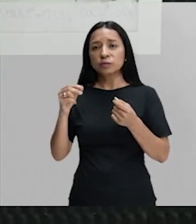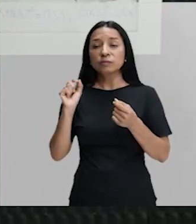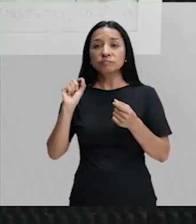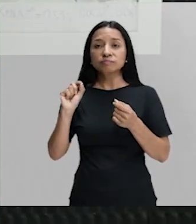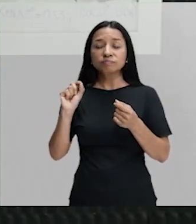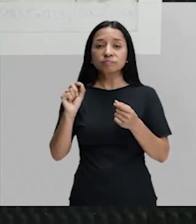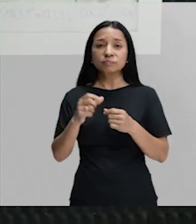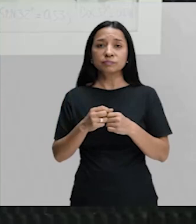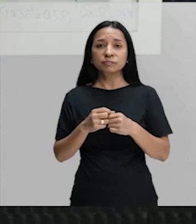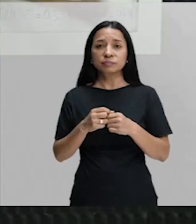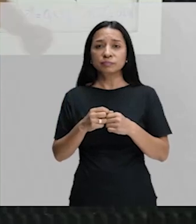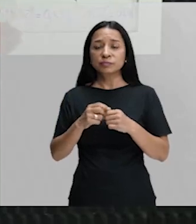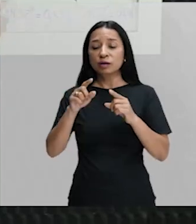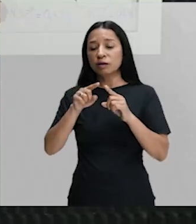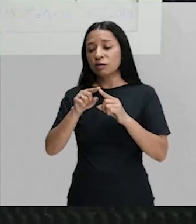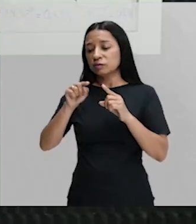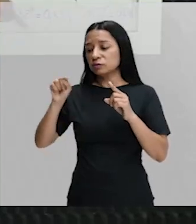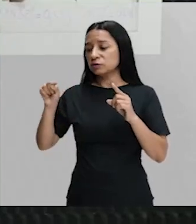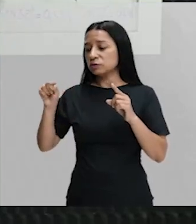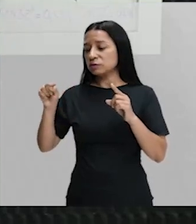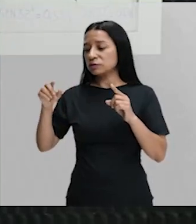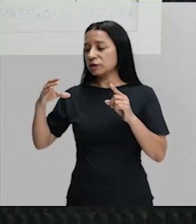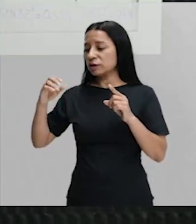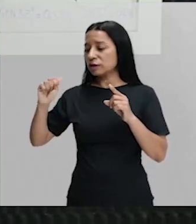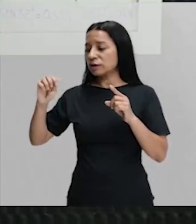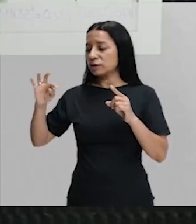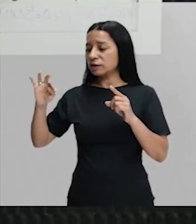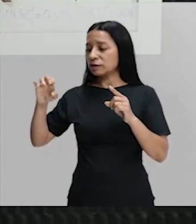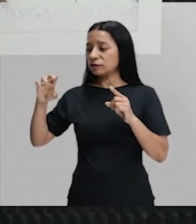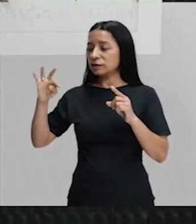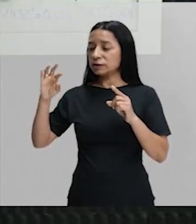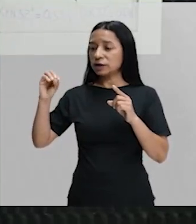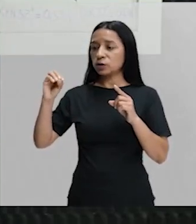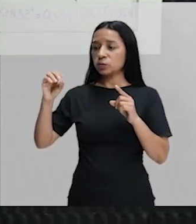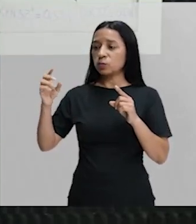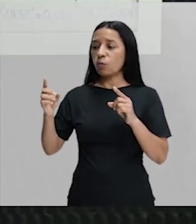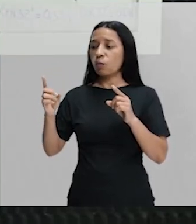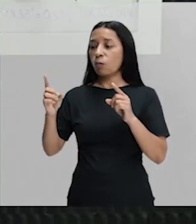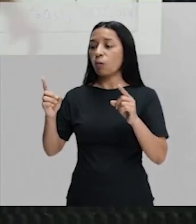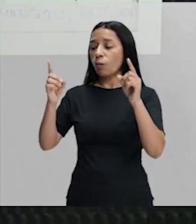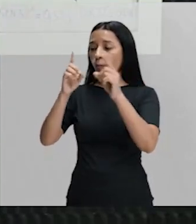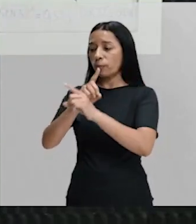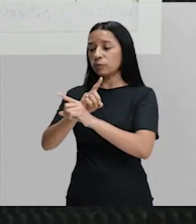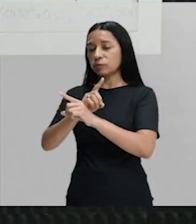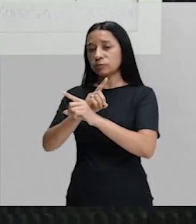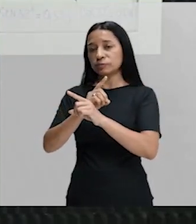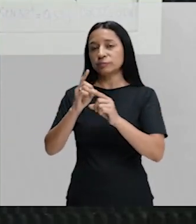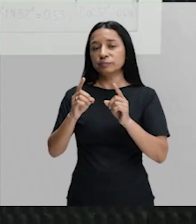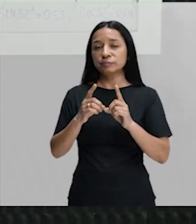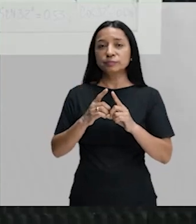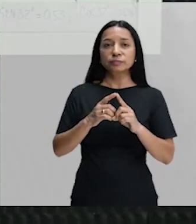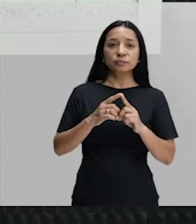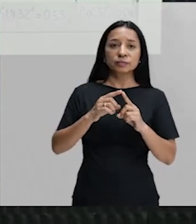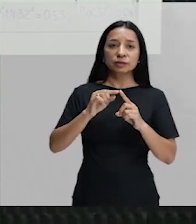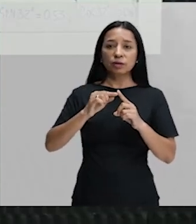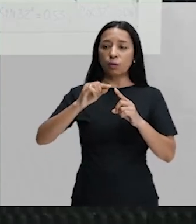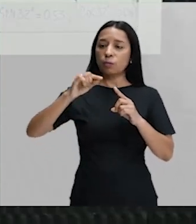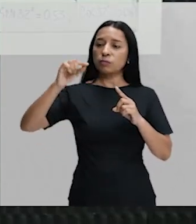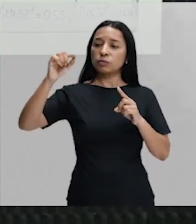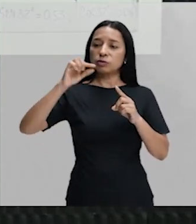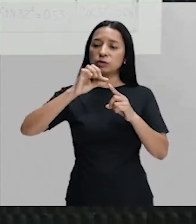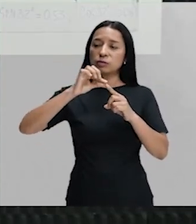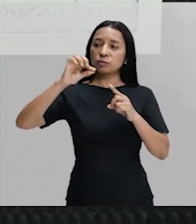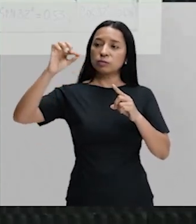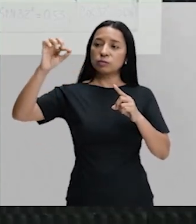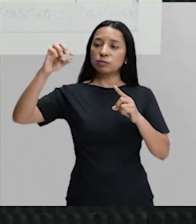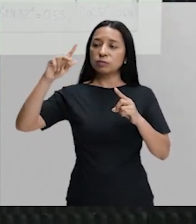cateto oposto. E a medida que eu tenho é a hipotenusa. Então, a